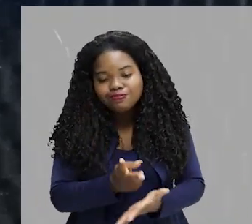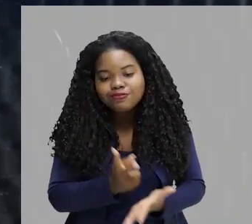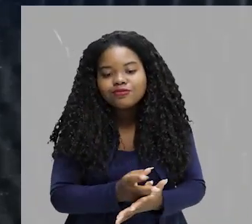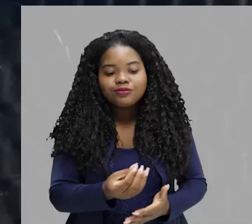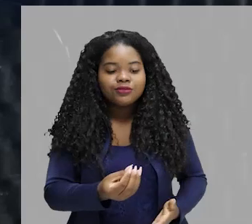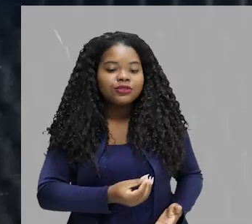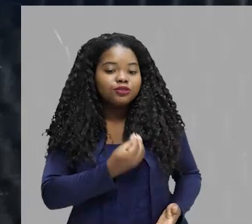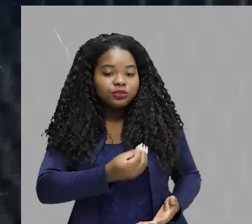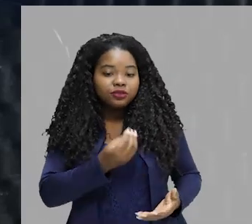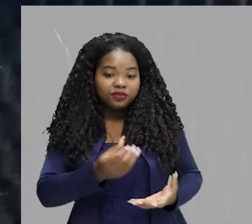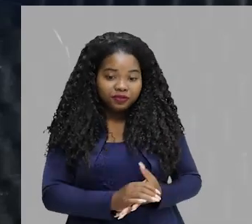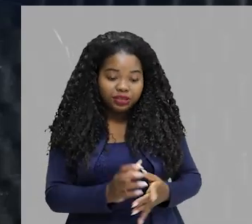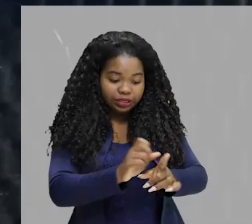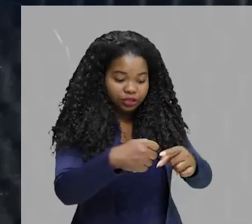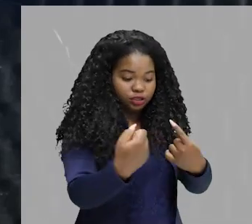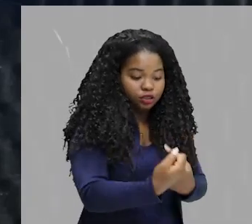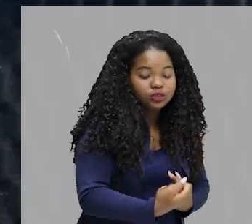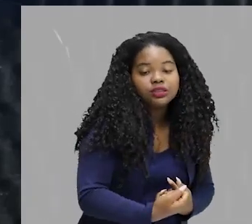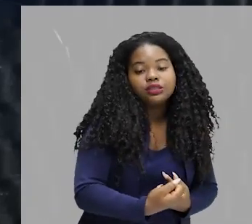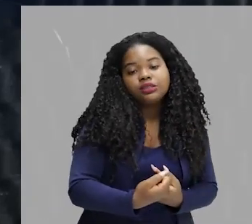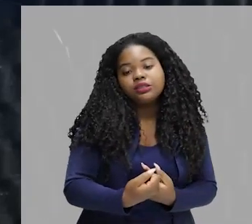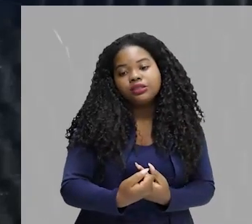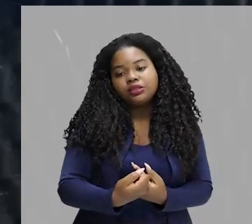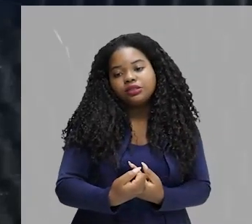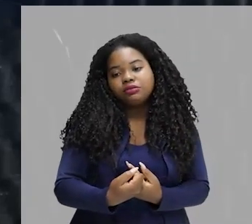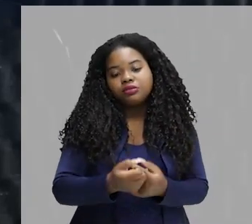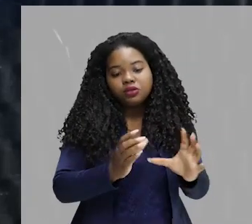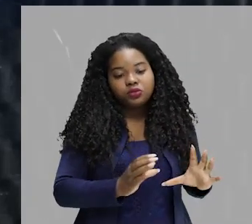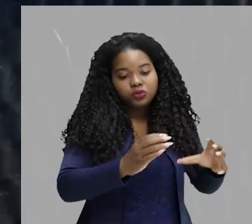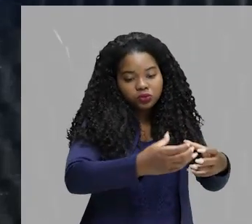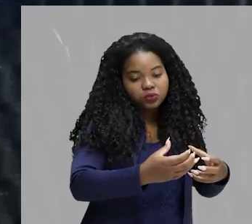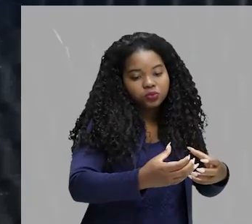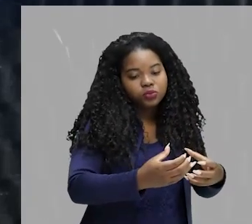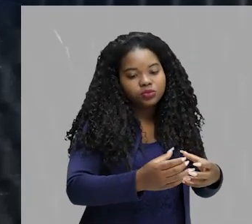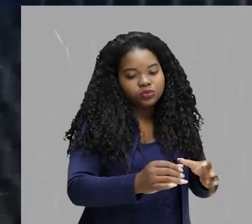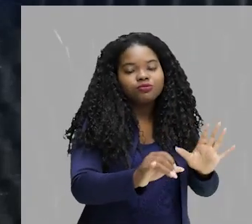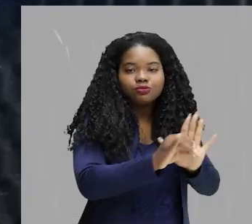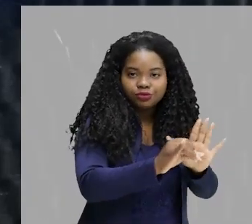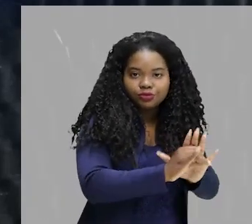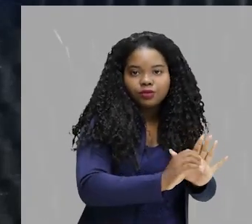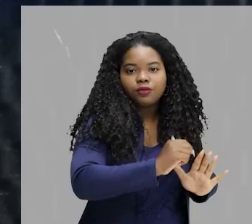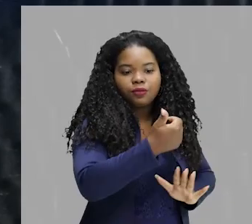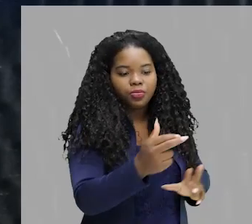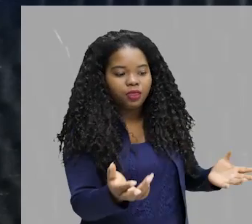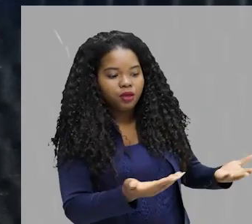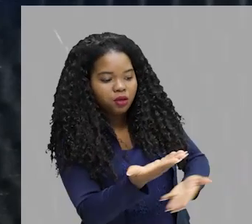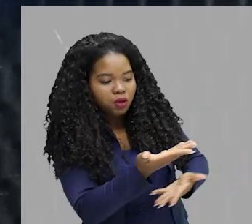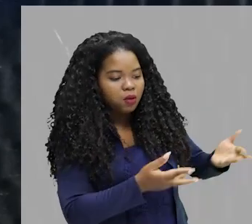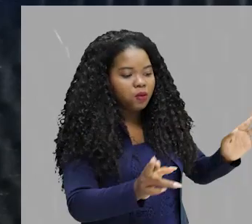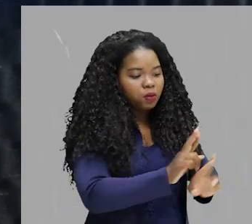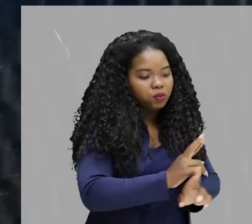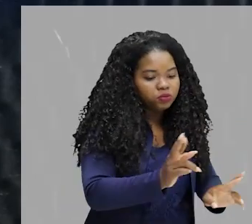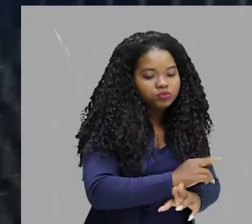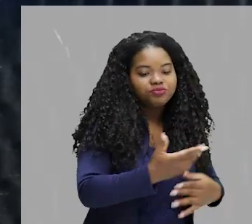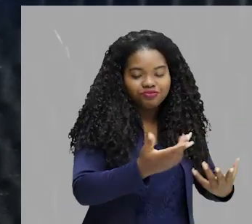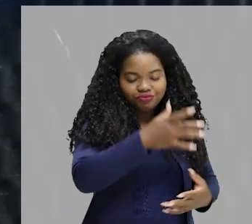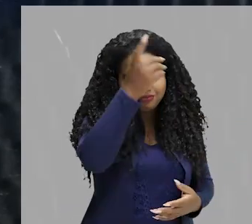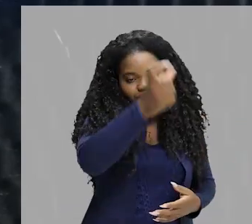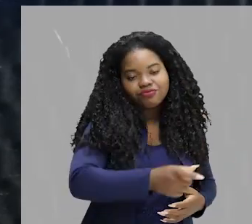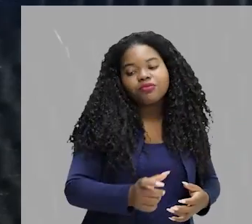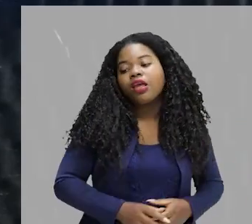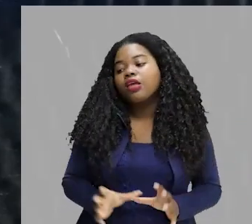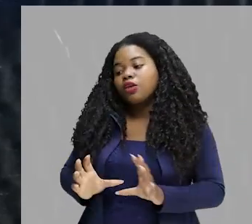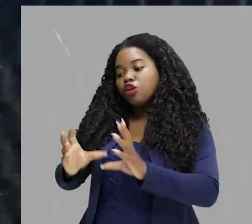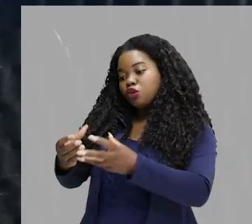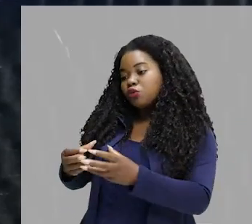sociedade elementos que vão fazer com que a gente se identifique com outras pessoas, né? E elementos que fazem com que a gente se diferencie.